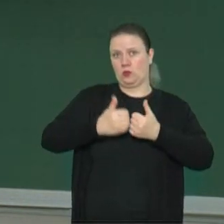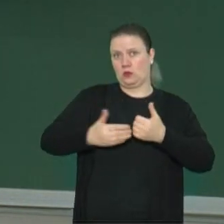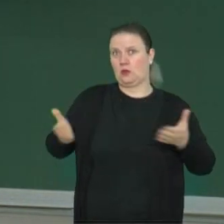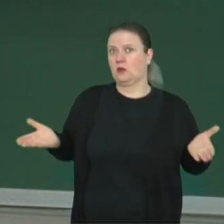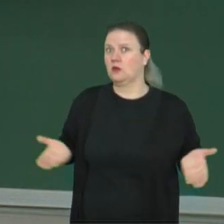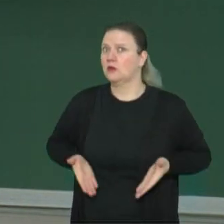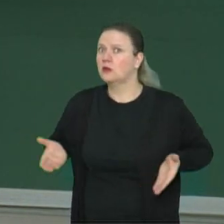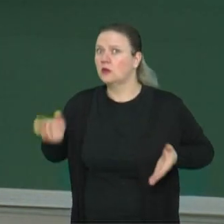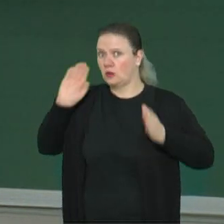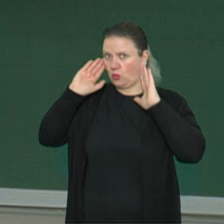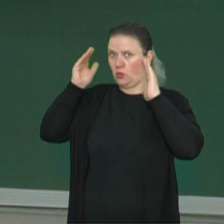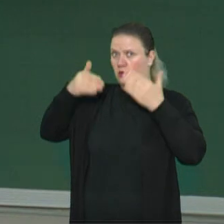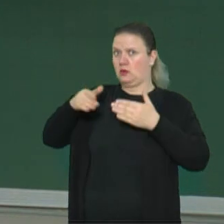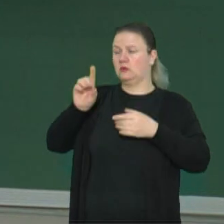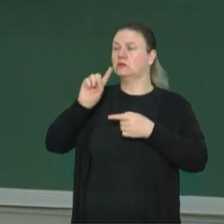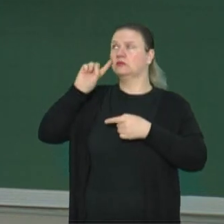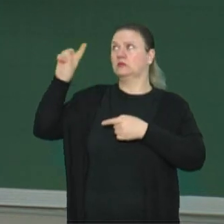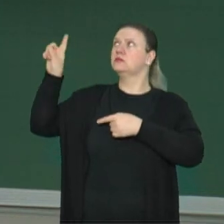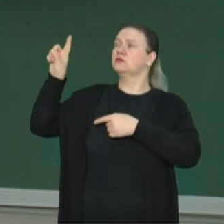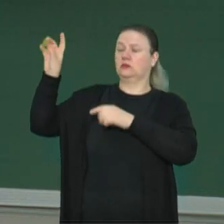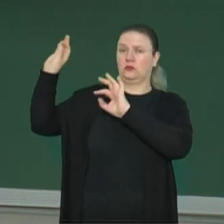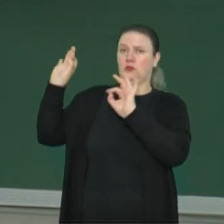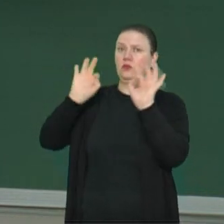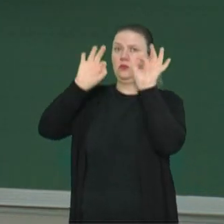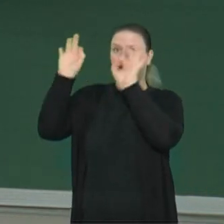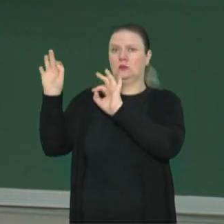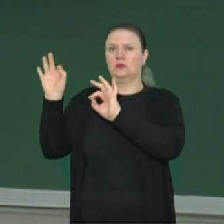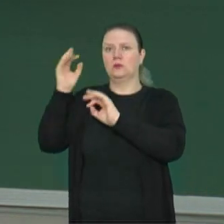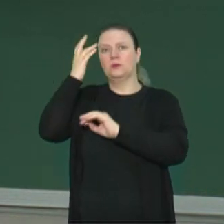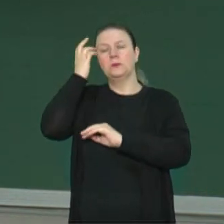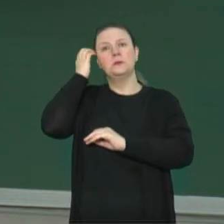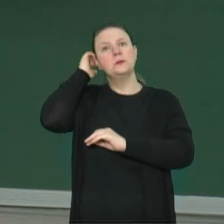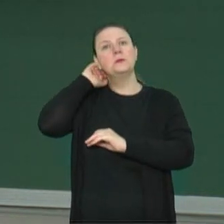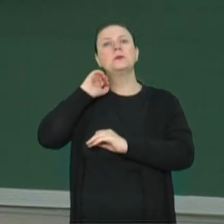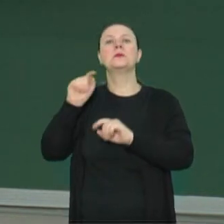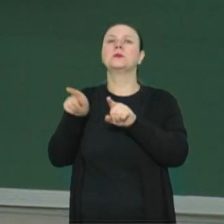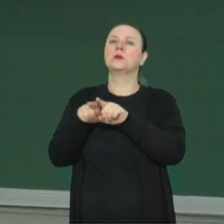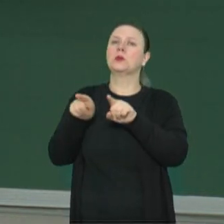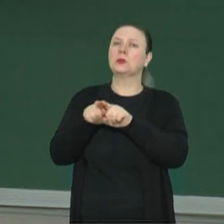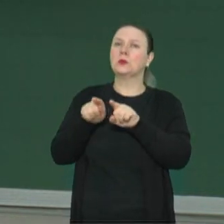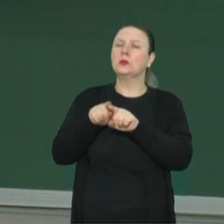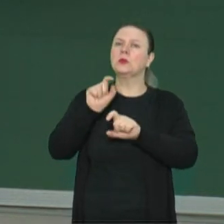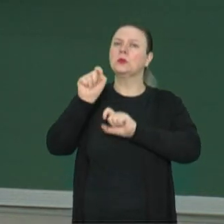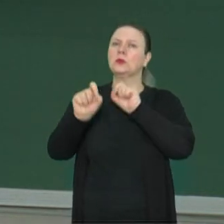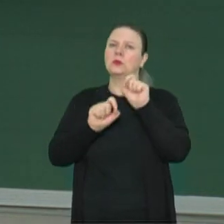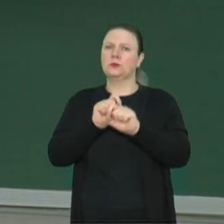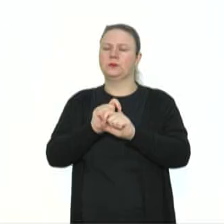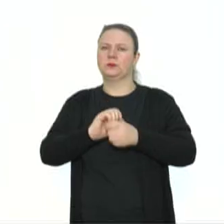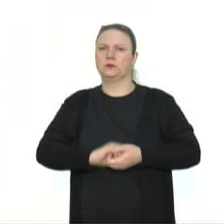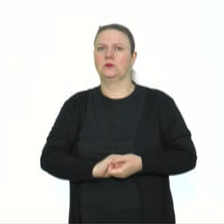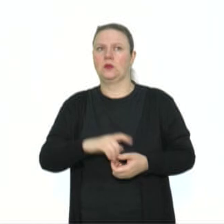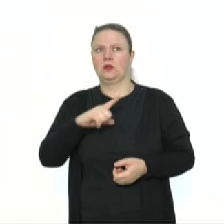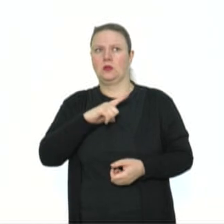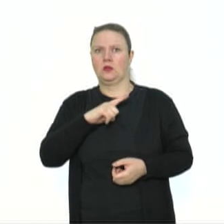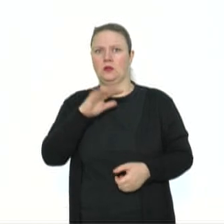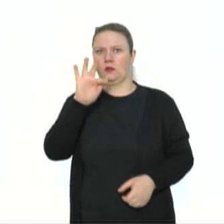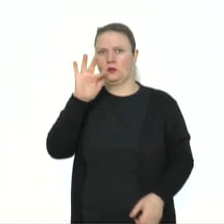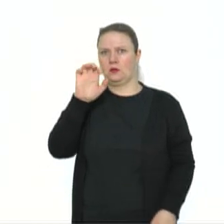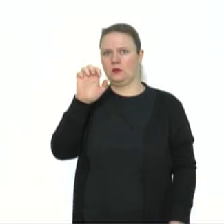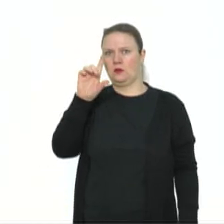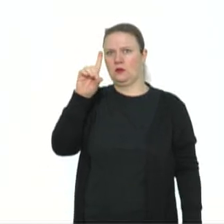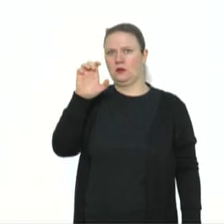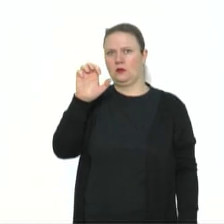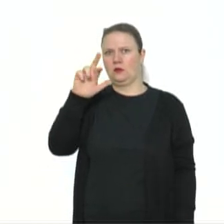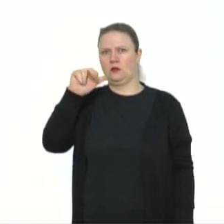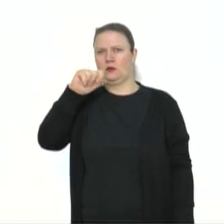parte esportiva, né, diz respeito a essas entidades aqui. Nós temos a Federação Internacional